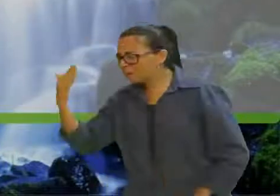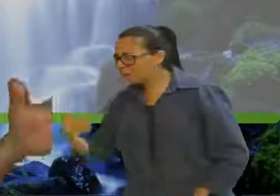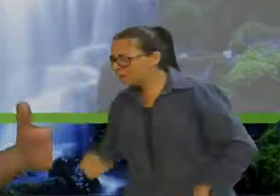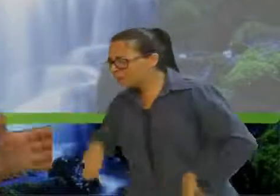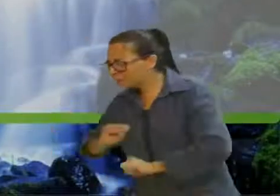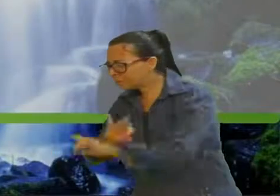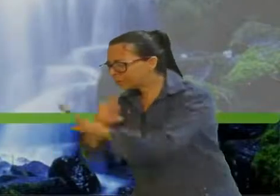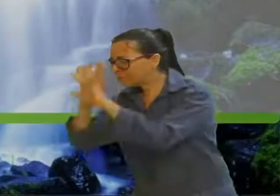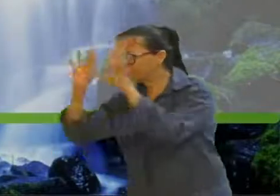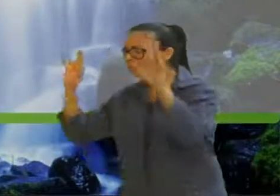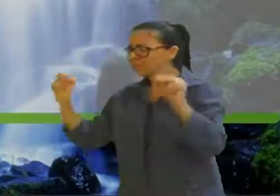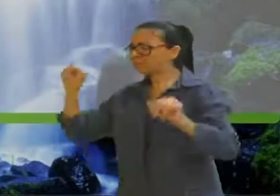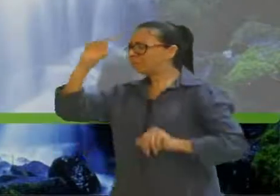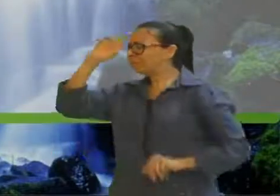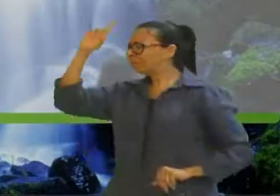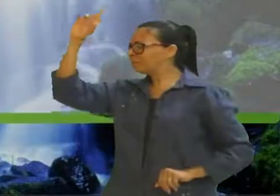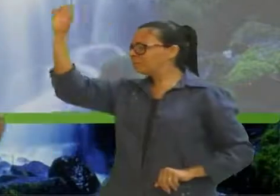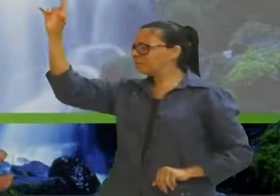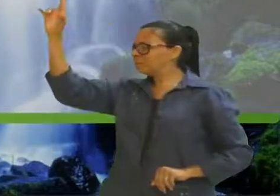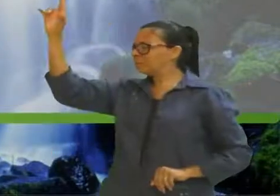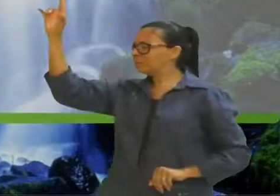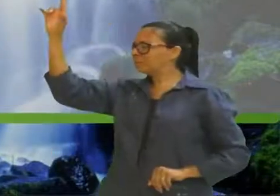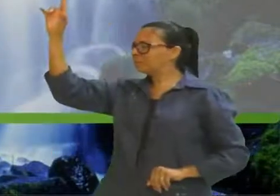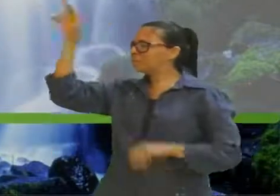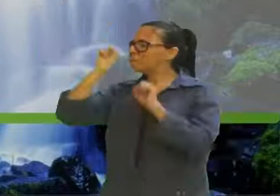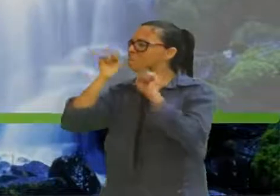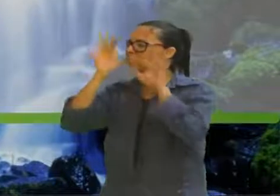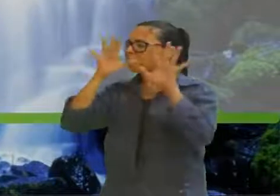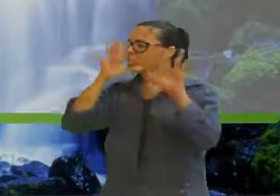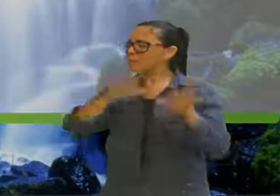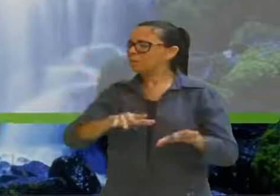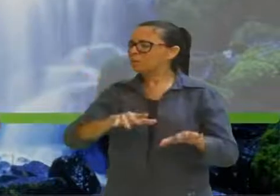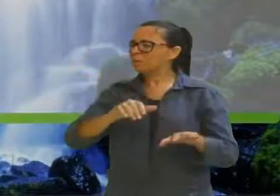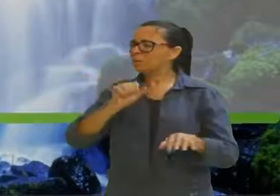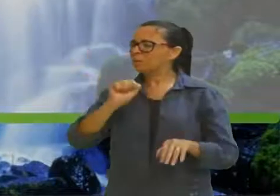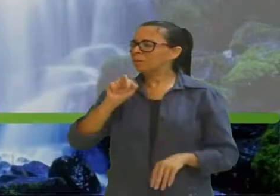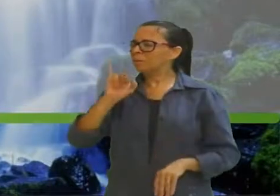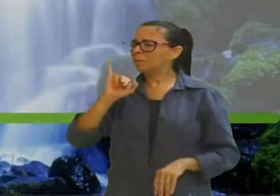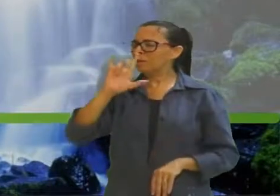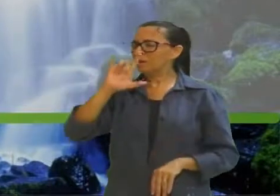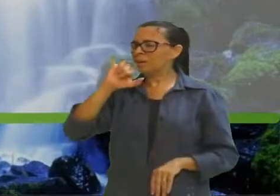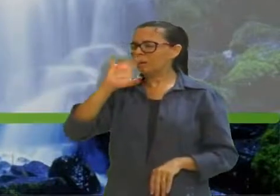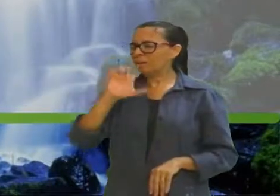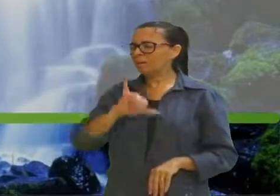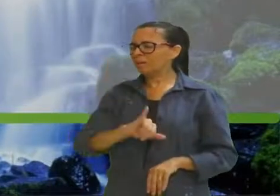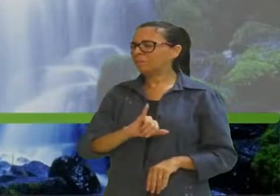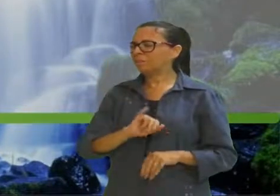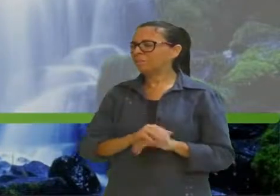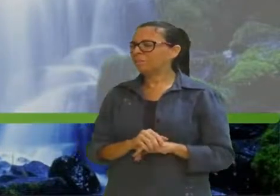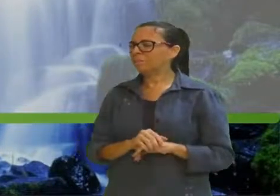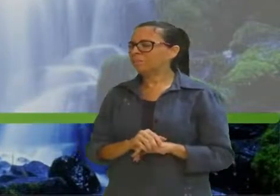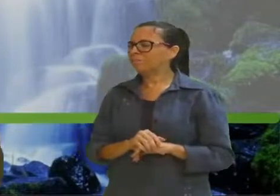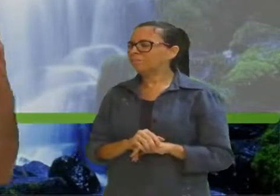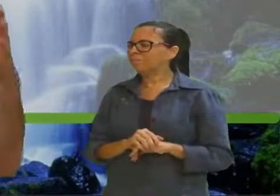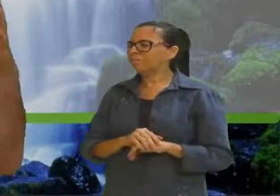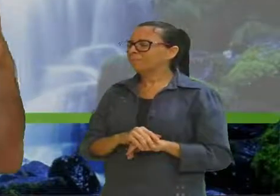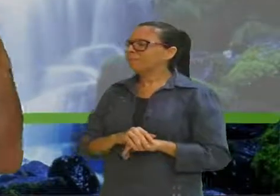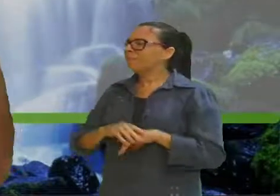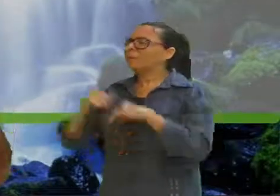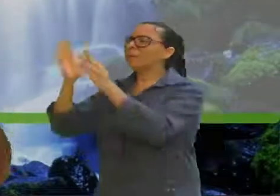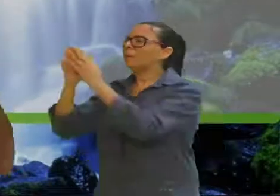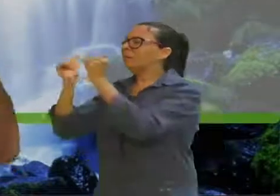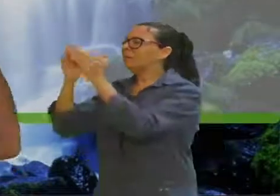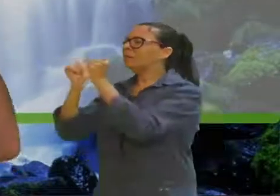tua vontade na vida do Arley, meu Pai. Ó Deus Todo-Poderoso. E dai força, Senhor. Ah, meu Deus.